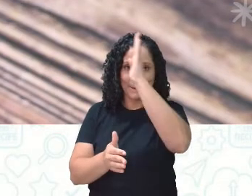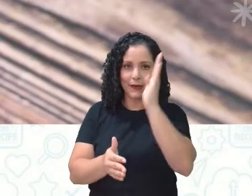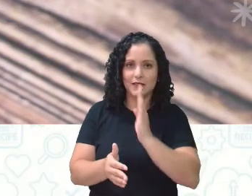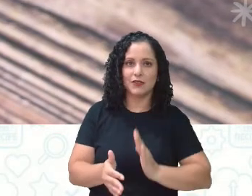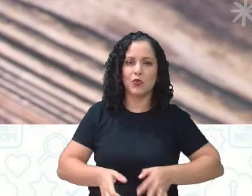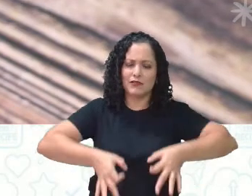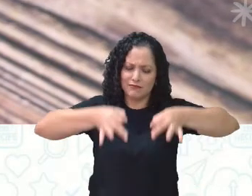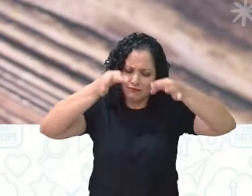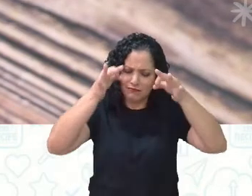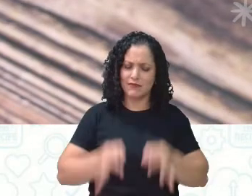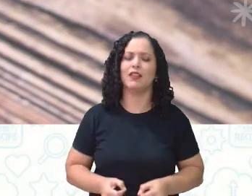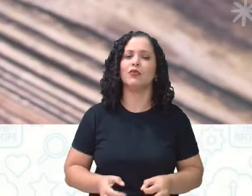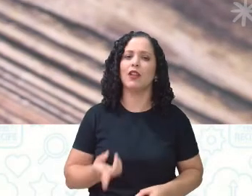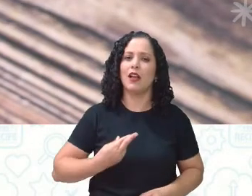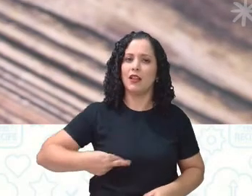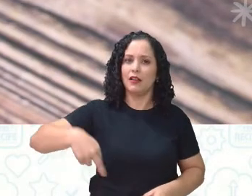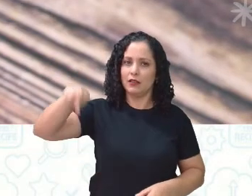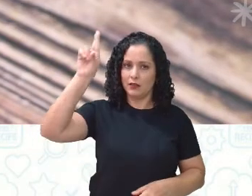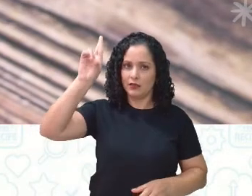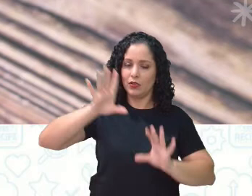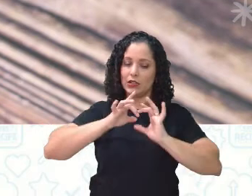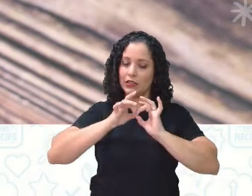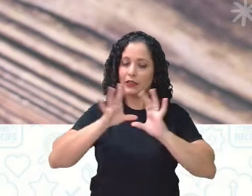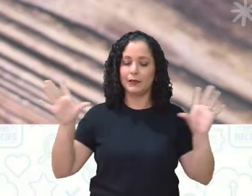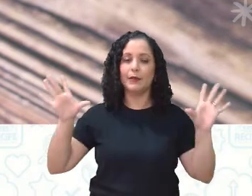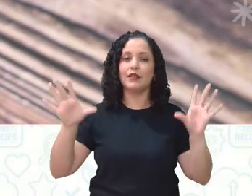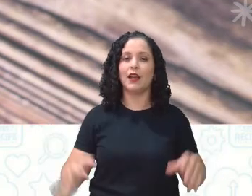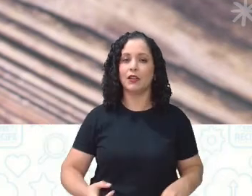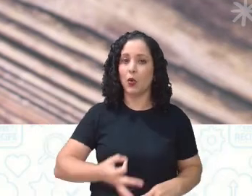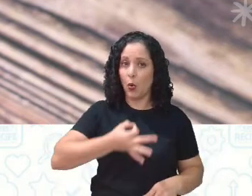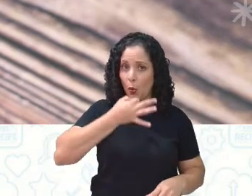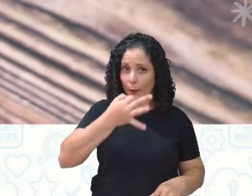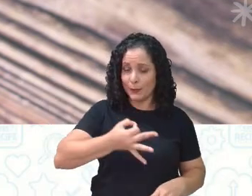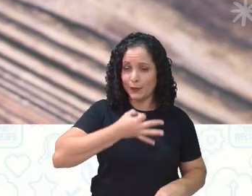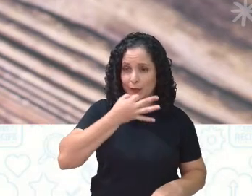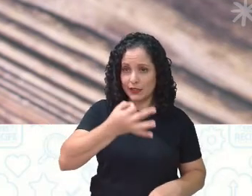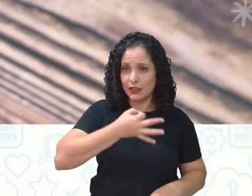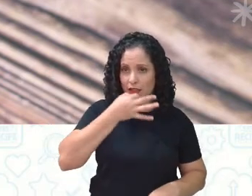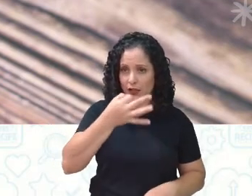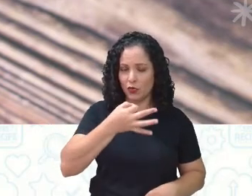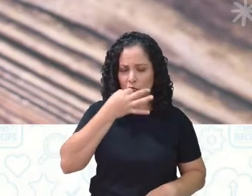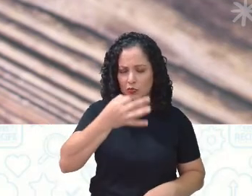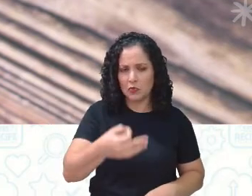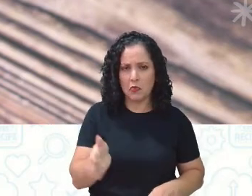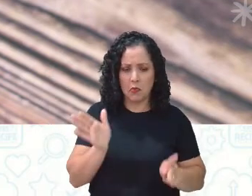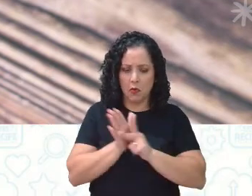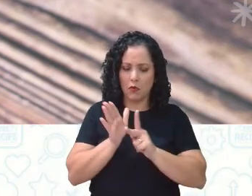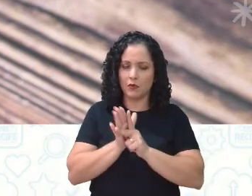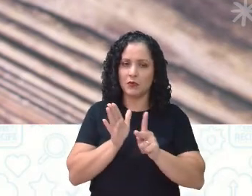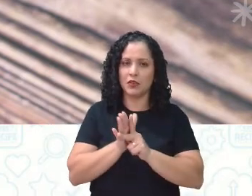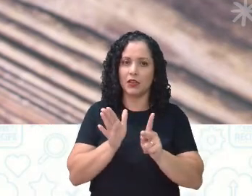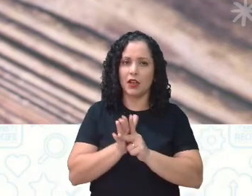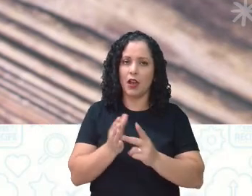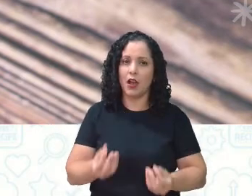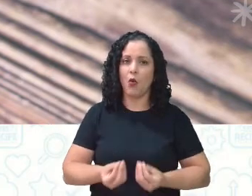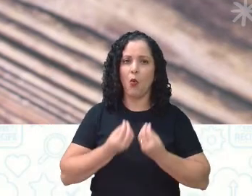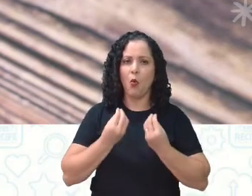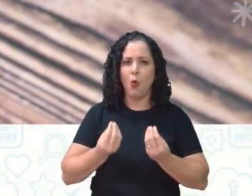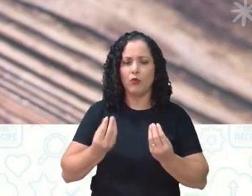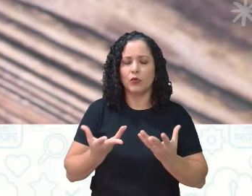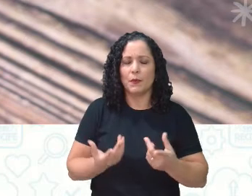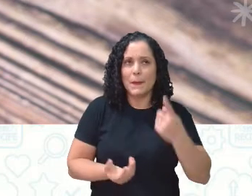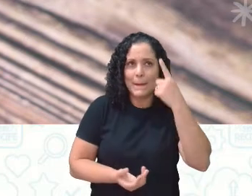liberdade religiosa, de opinião, né, a liberdade de você ter sua opinião, a liberdade de expressão e